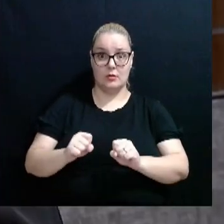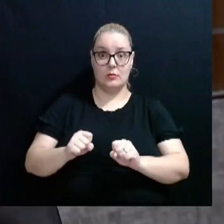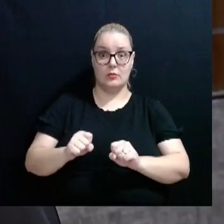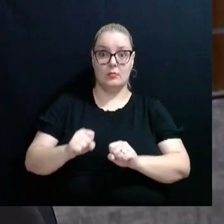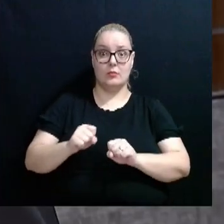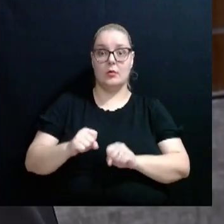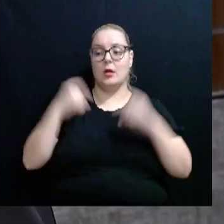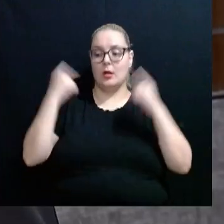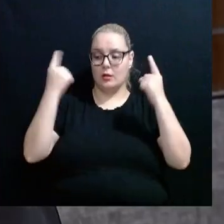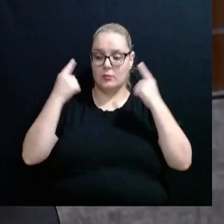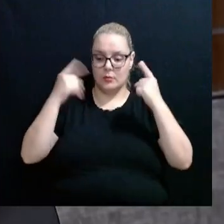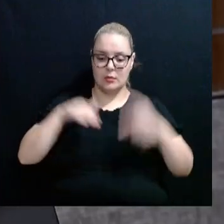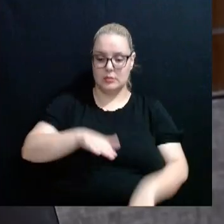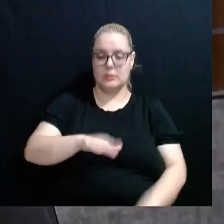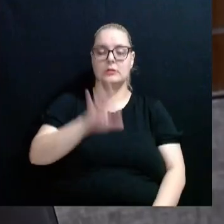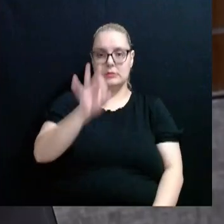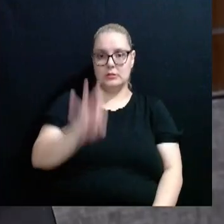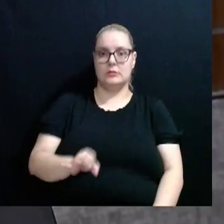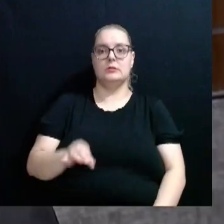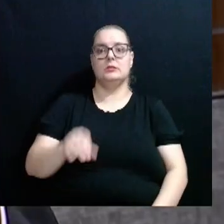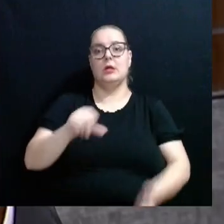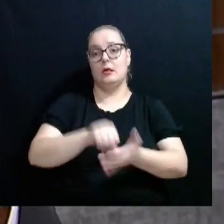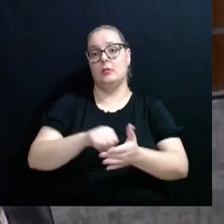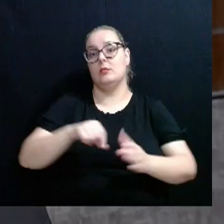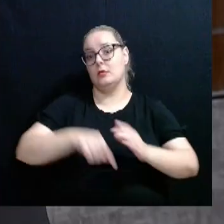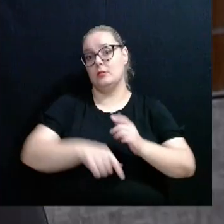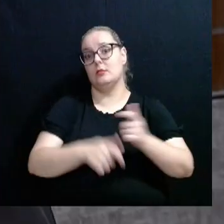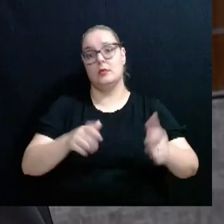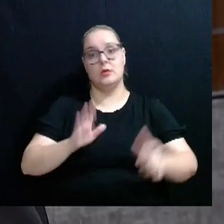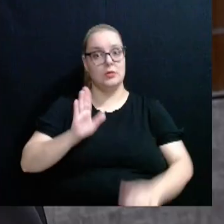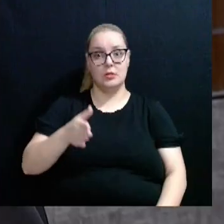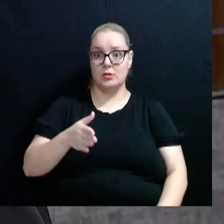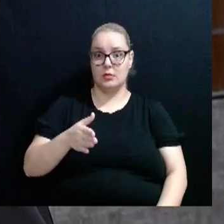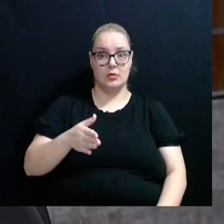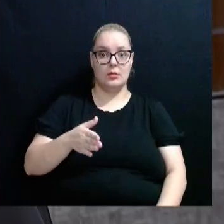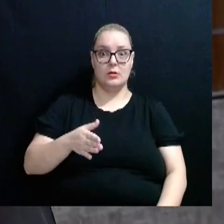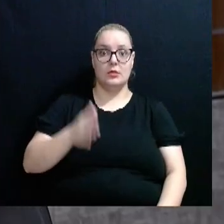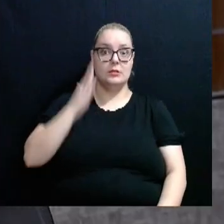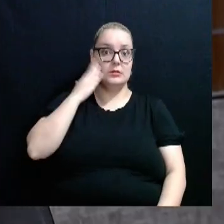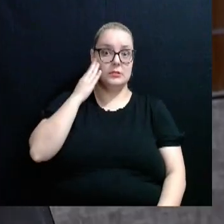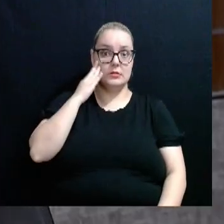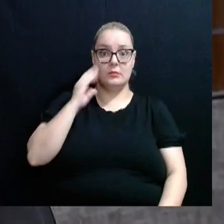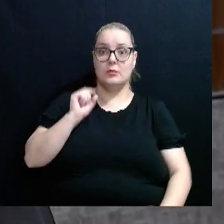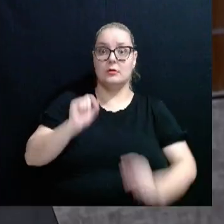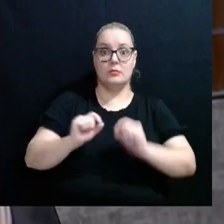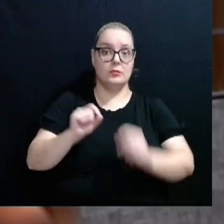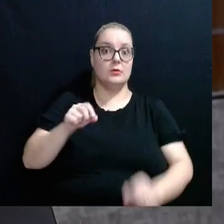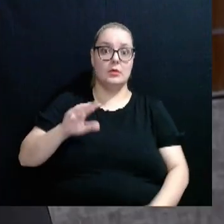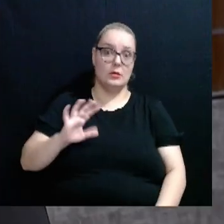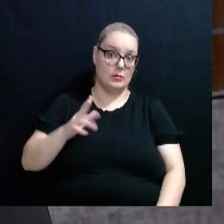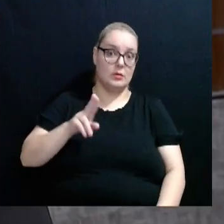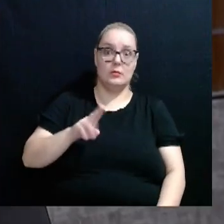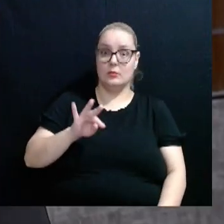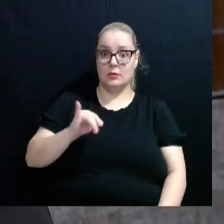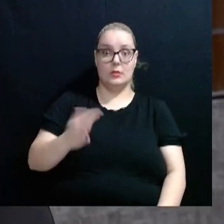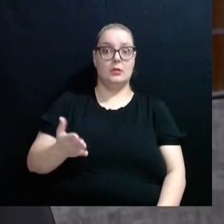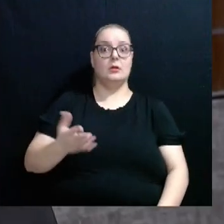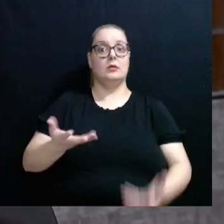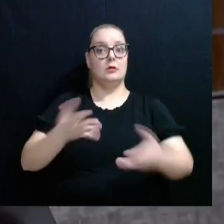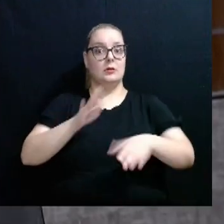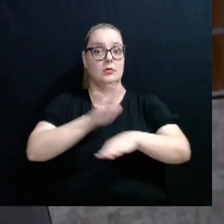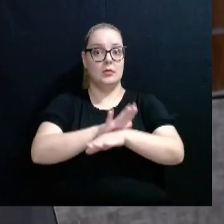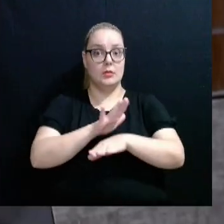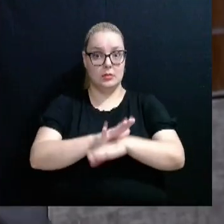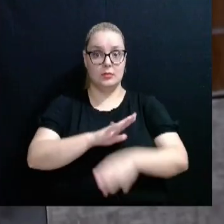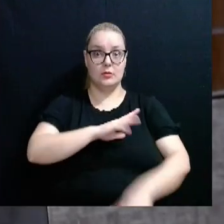Se for uma unidade avançada, ela já vem uma unidade UTI. Então nós queremos ajudar o SAMU